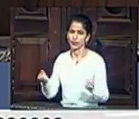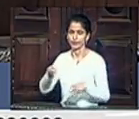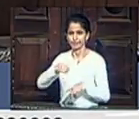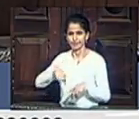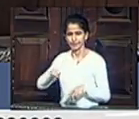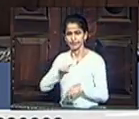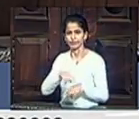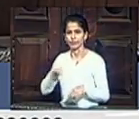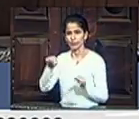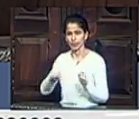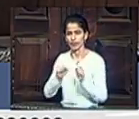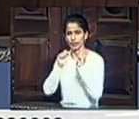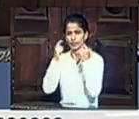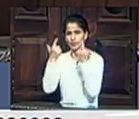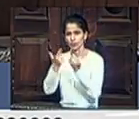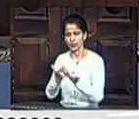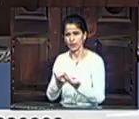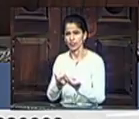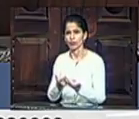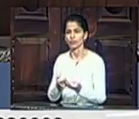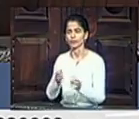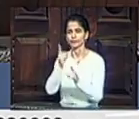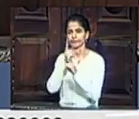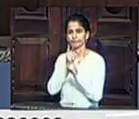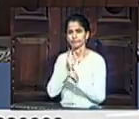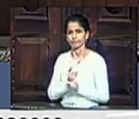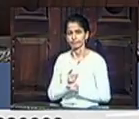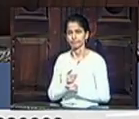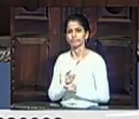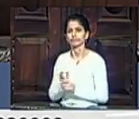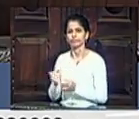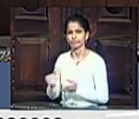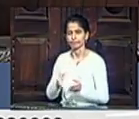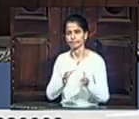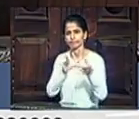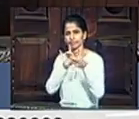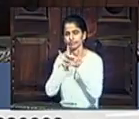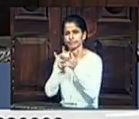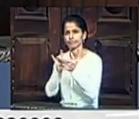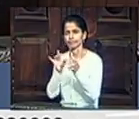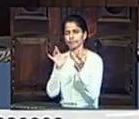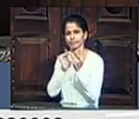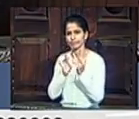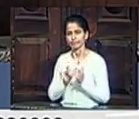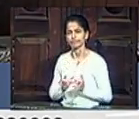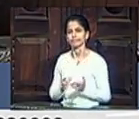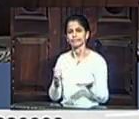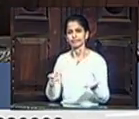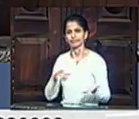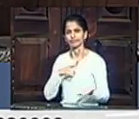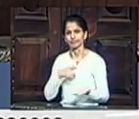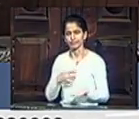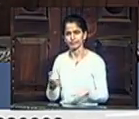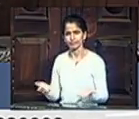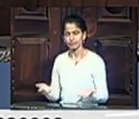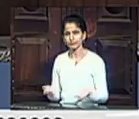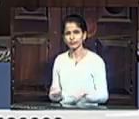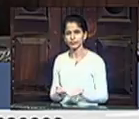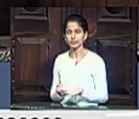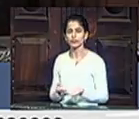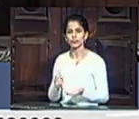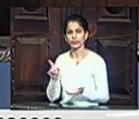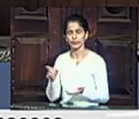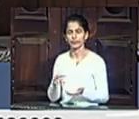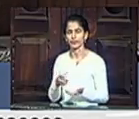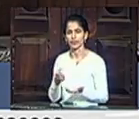nós, na Assembleia, não encontramos um caminho comum. Vi aqui o deputado Flávio Serafim lucidamente falar